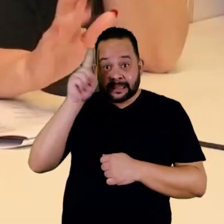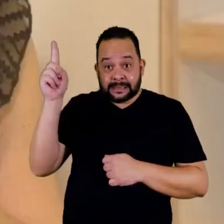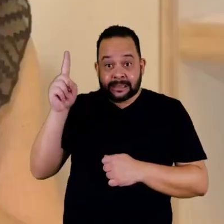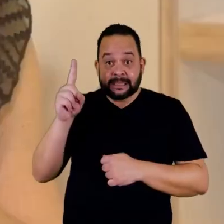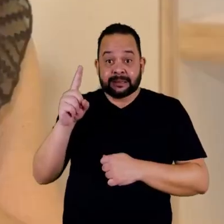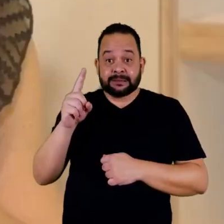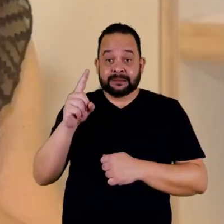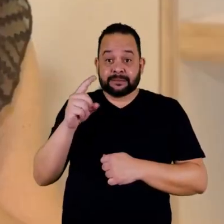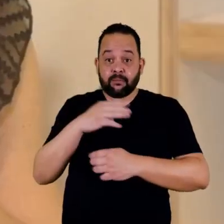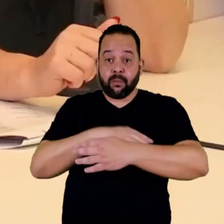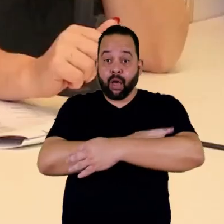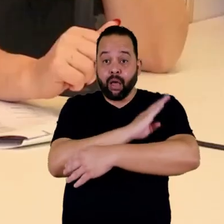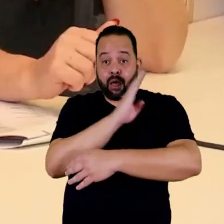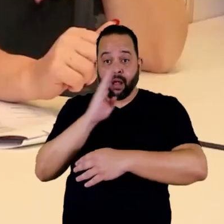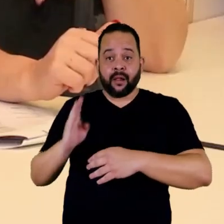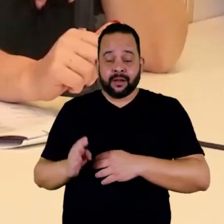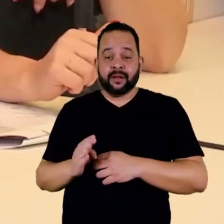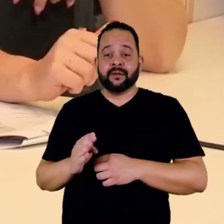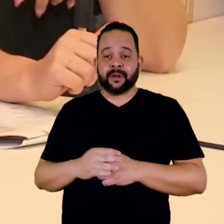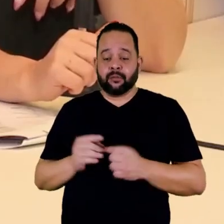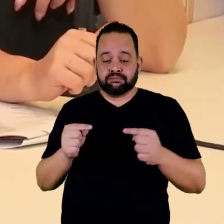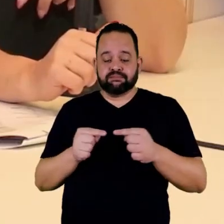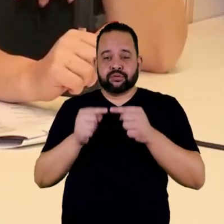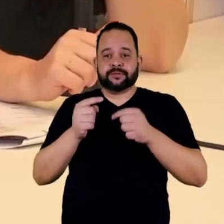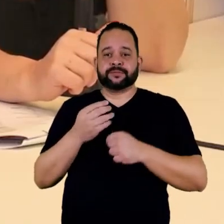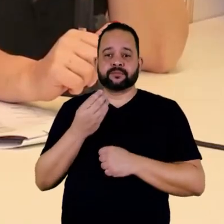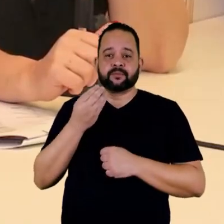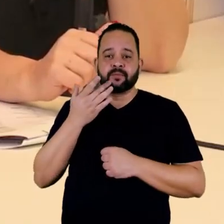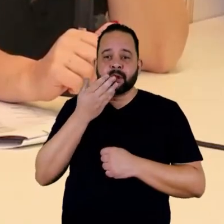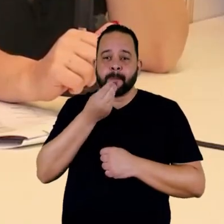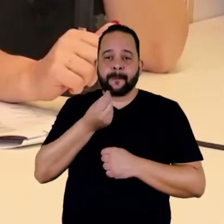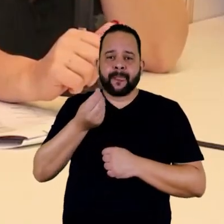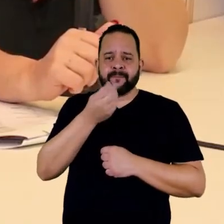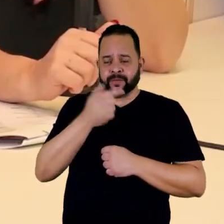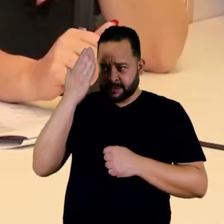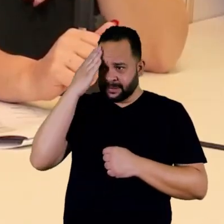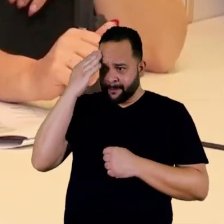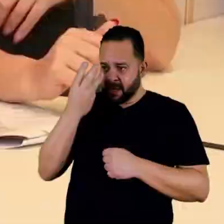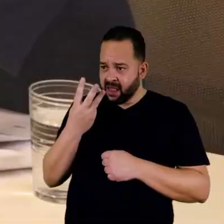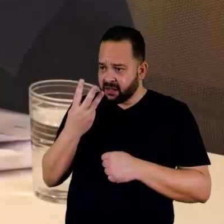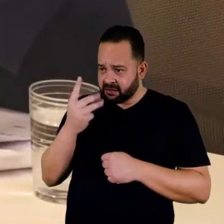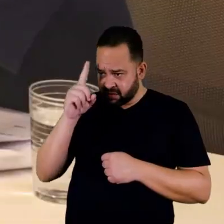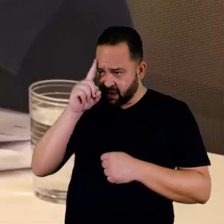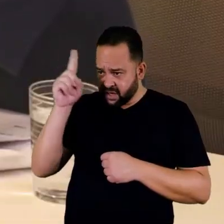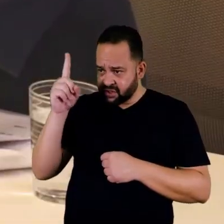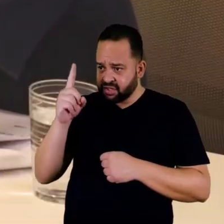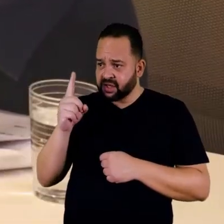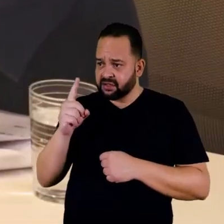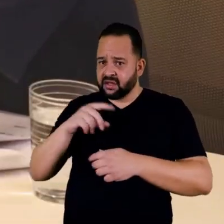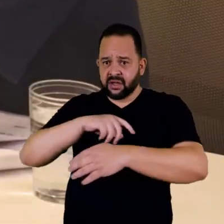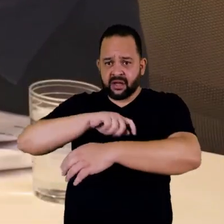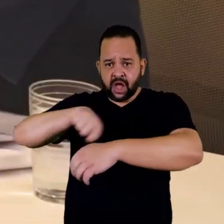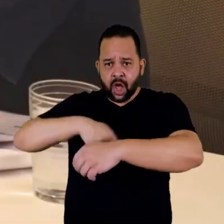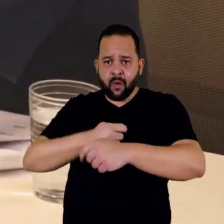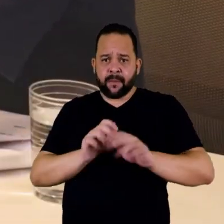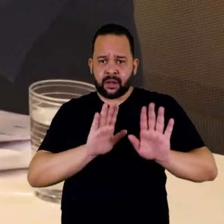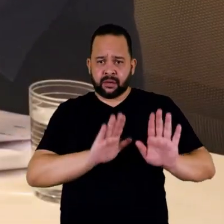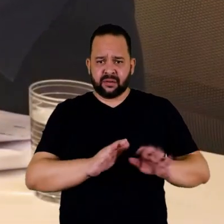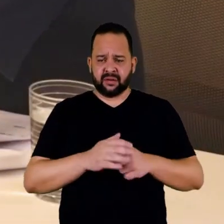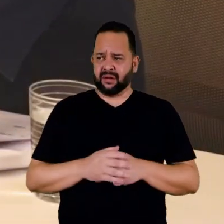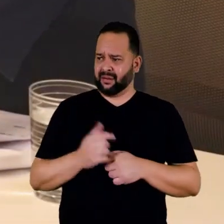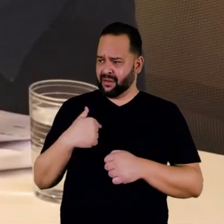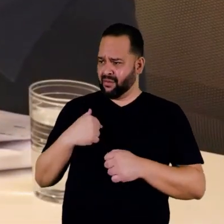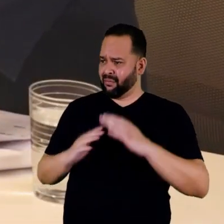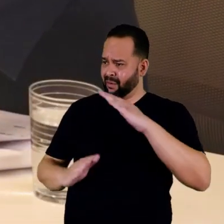ele no ponto certo vocês sabiam que tinha comida que fica três dias aí marinando viu no máximo umas